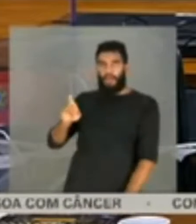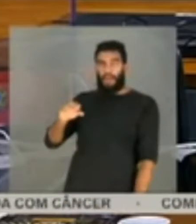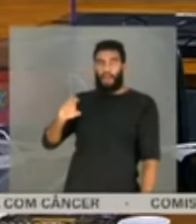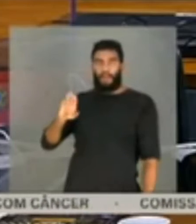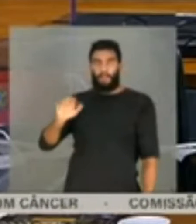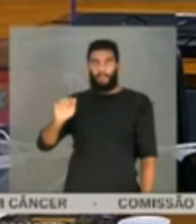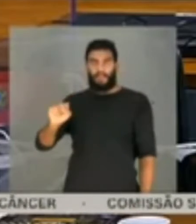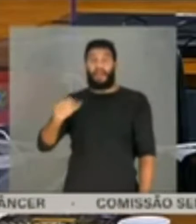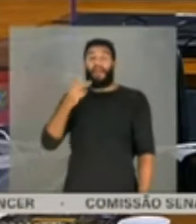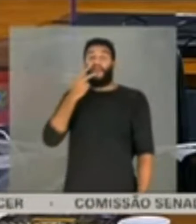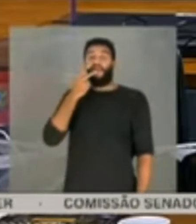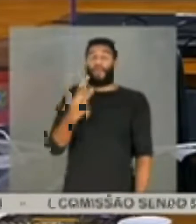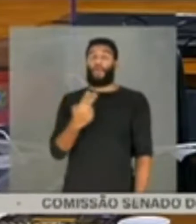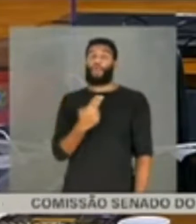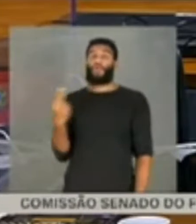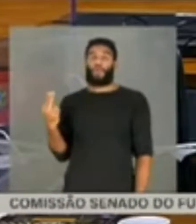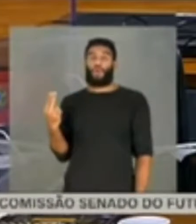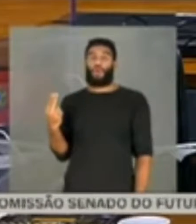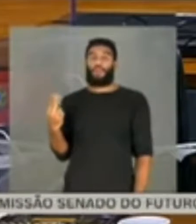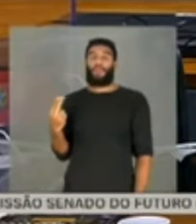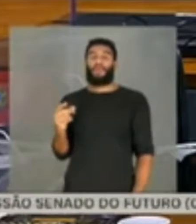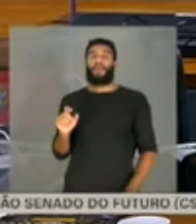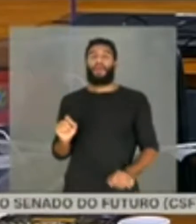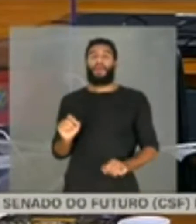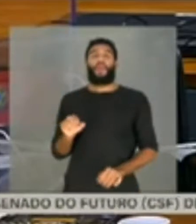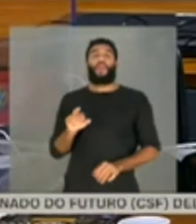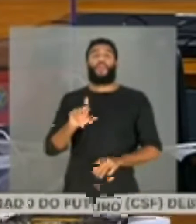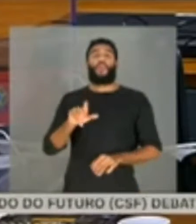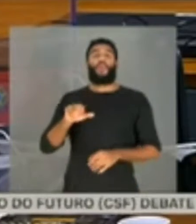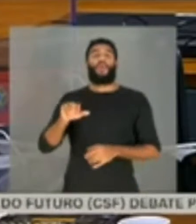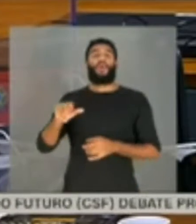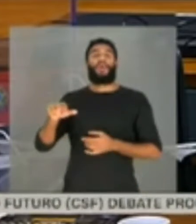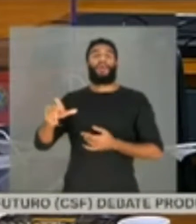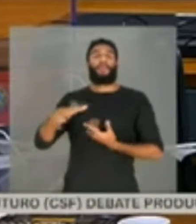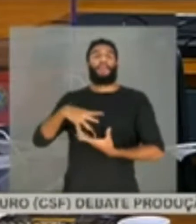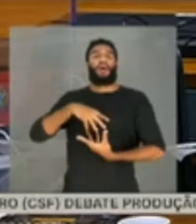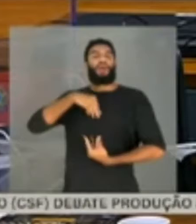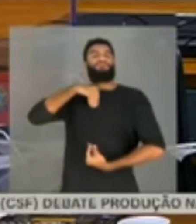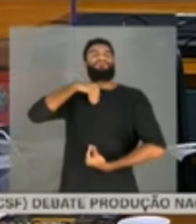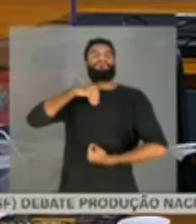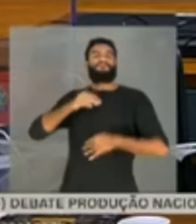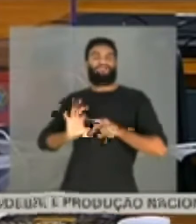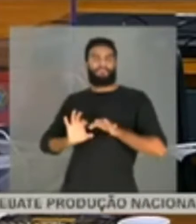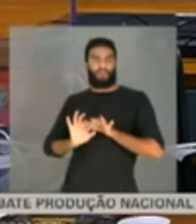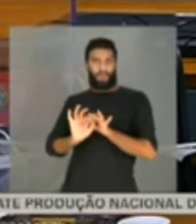Gabas que teria se identificado como irmão de alma